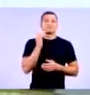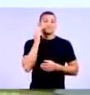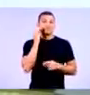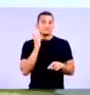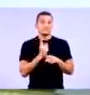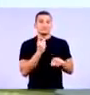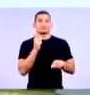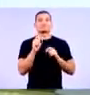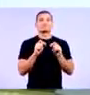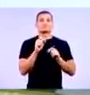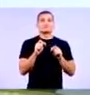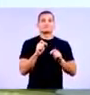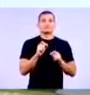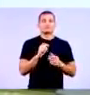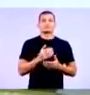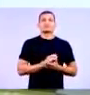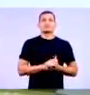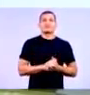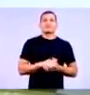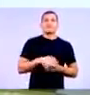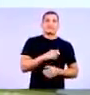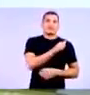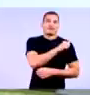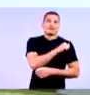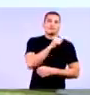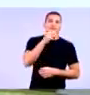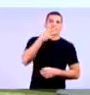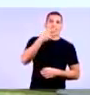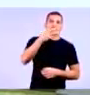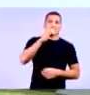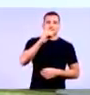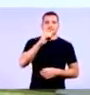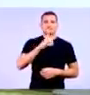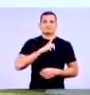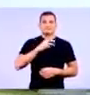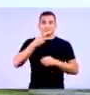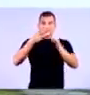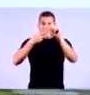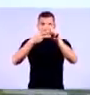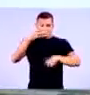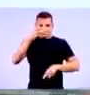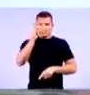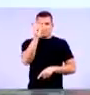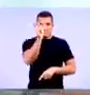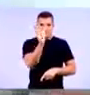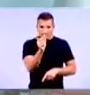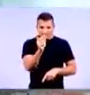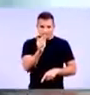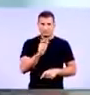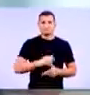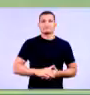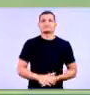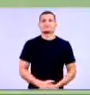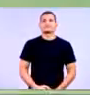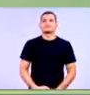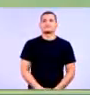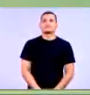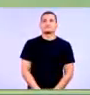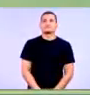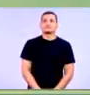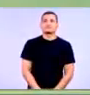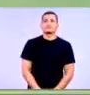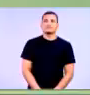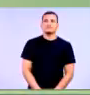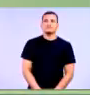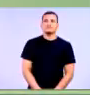que coisa interativa. Um aluno 3D envolve 3 palavras, 3 dimensões. Um